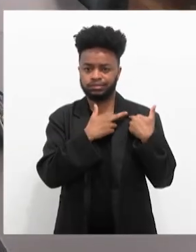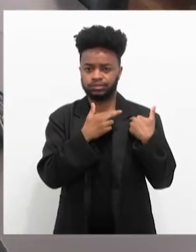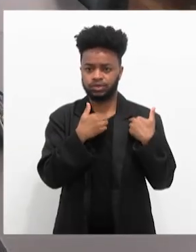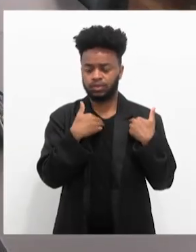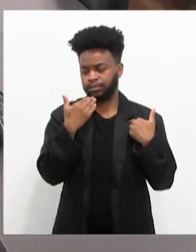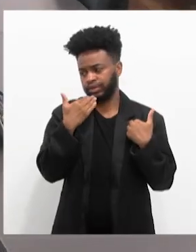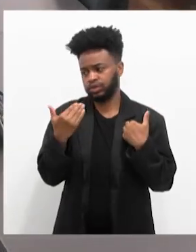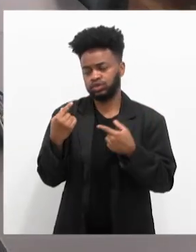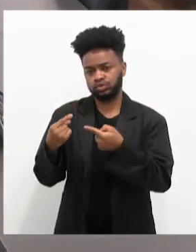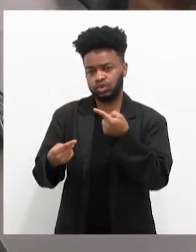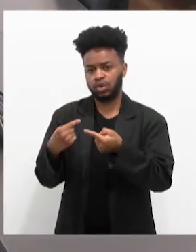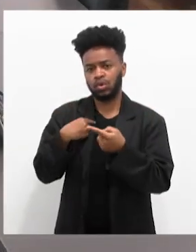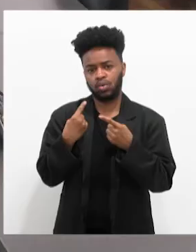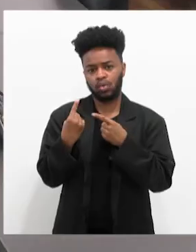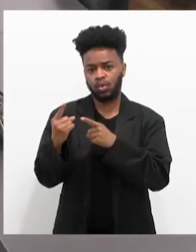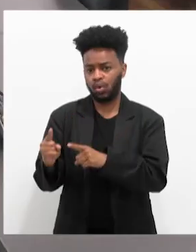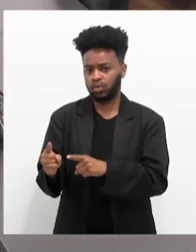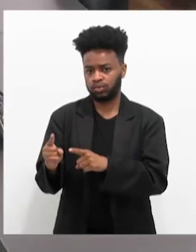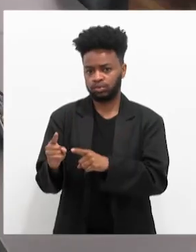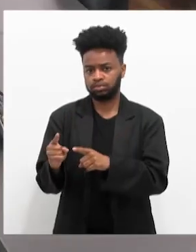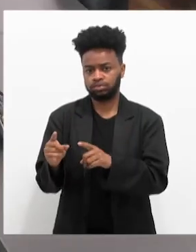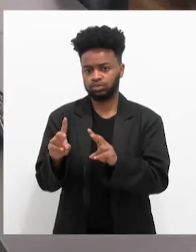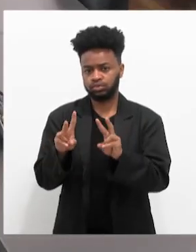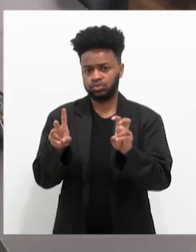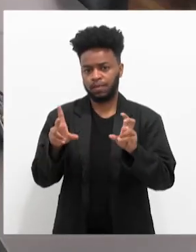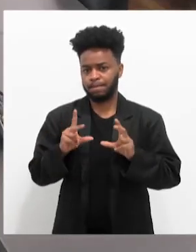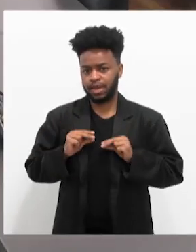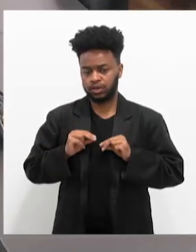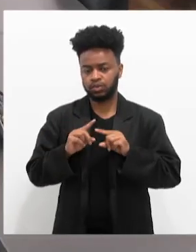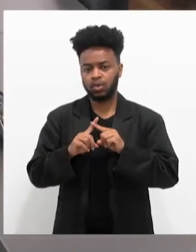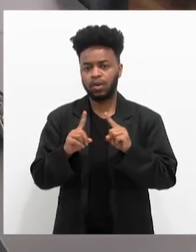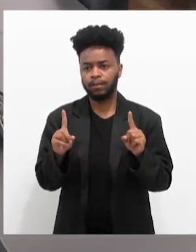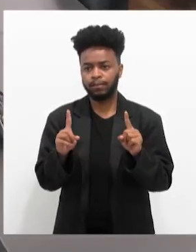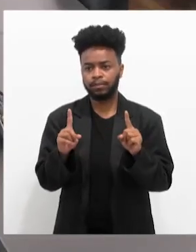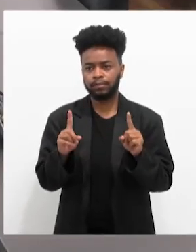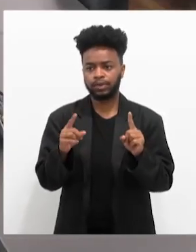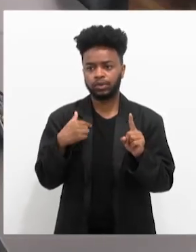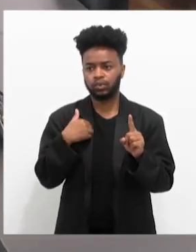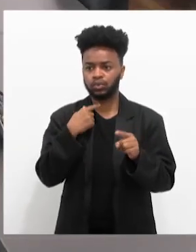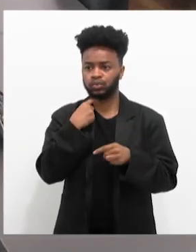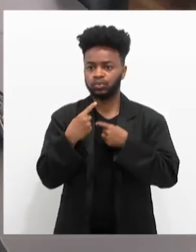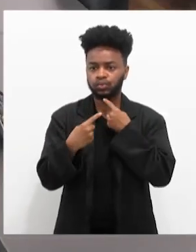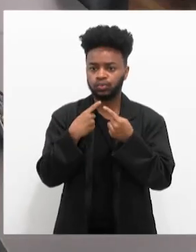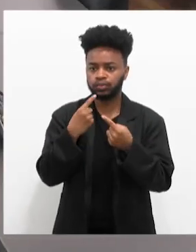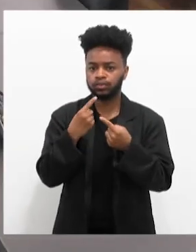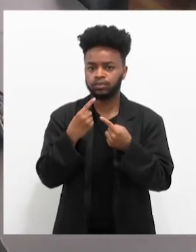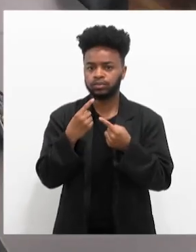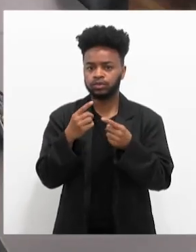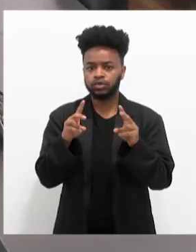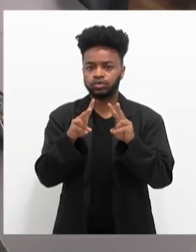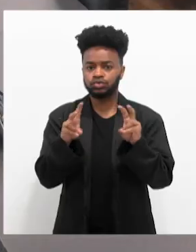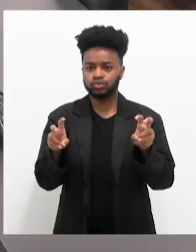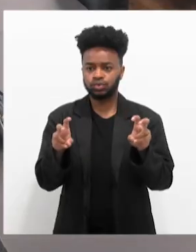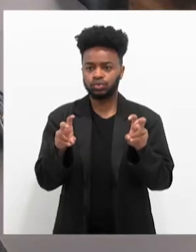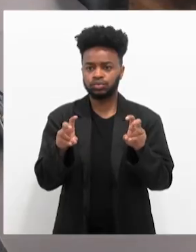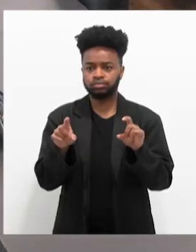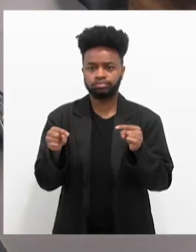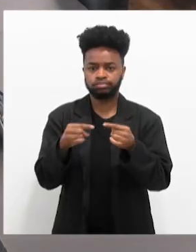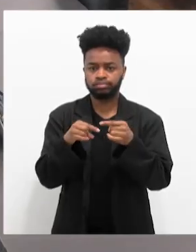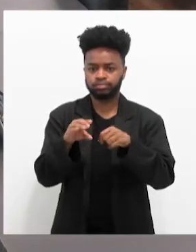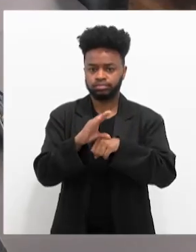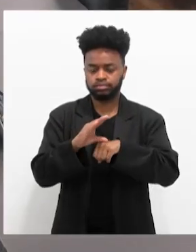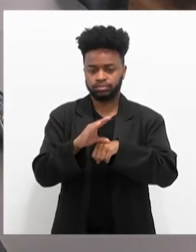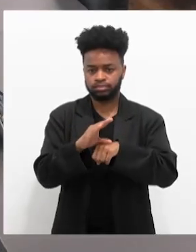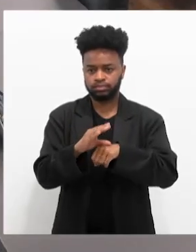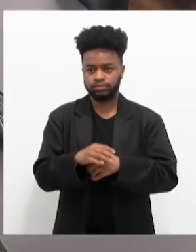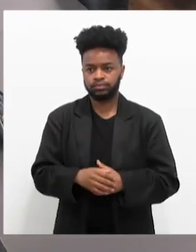respeito. eu sou contra a matéria no mérito, mas tenho dúvidas. É com relação à constitucionalidade. Pela Sim,